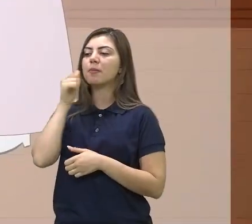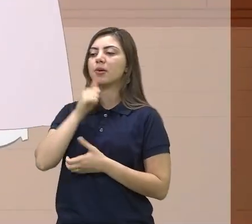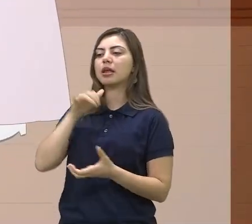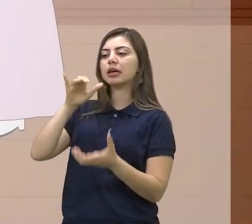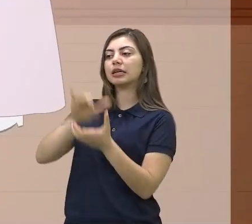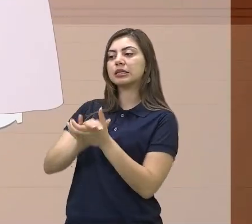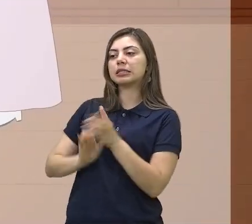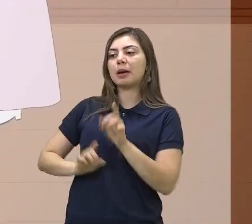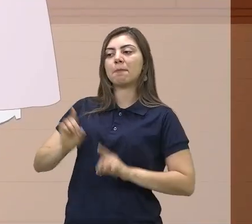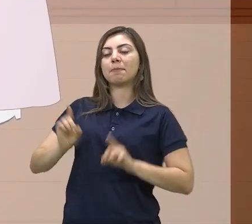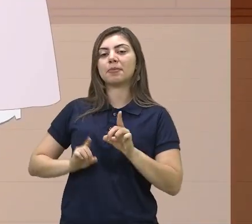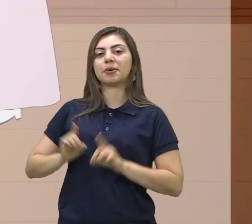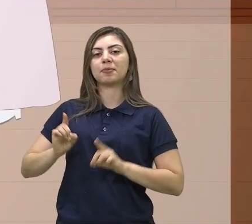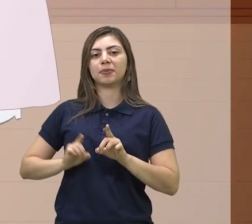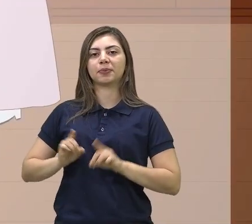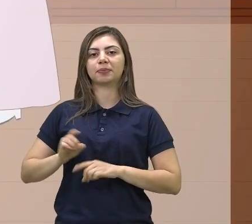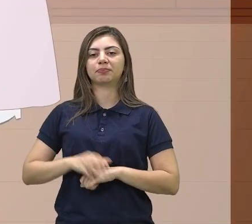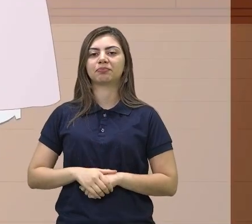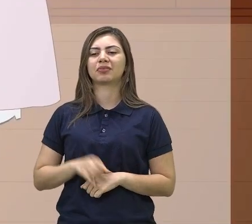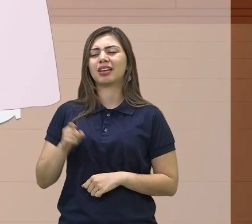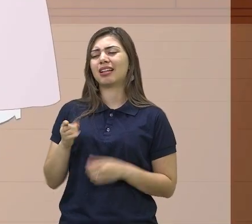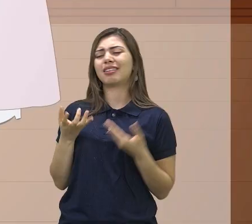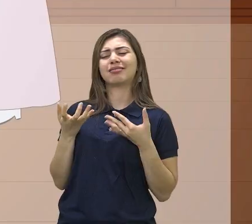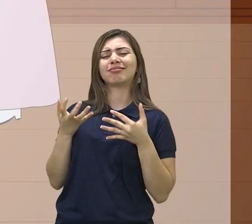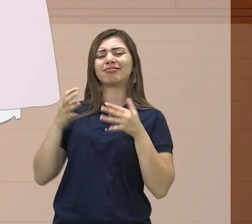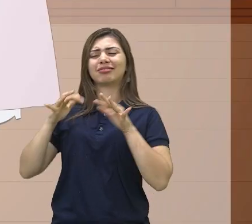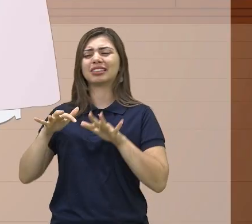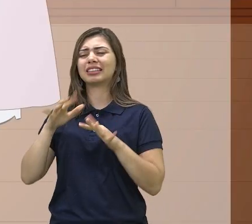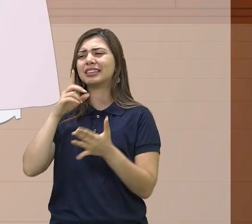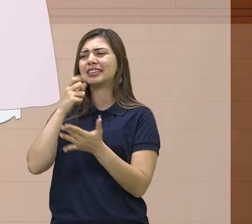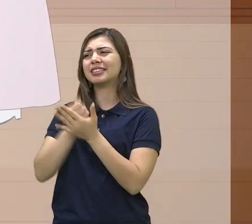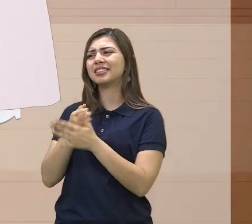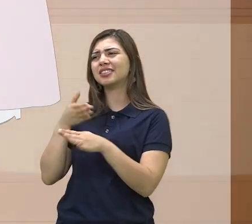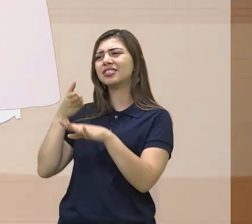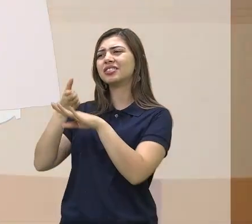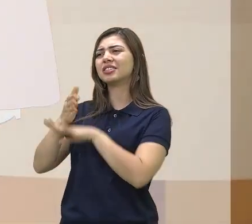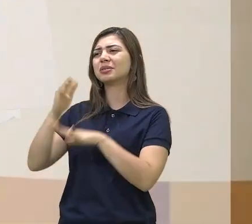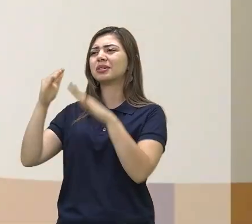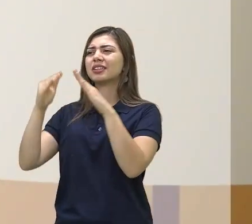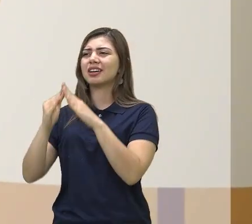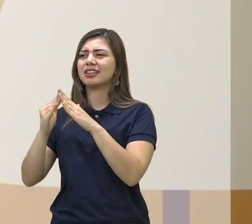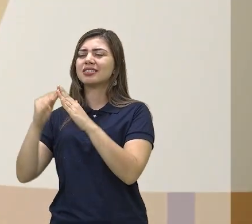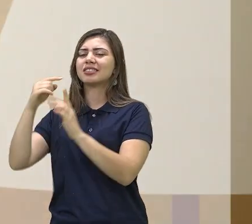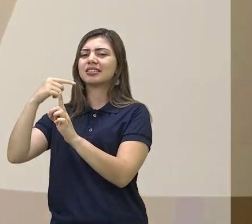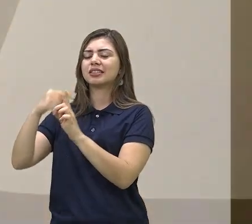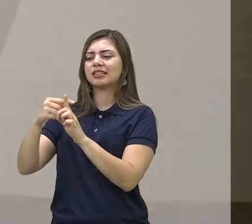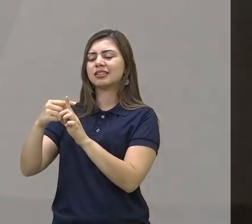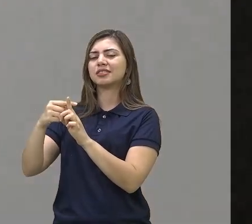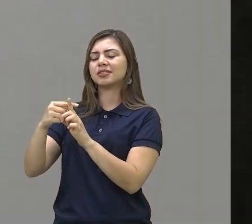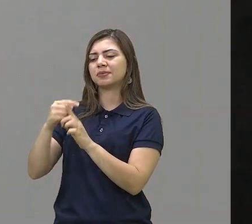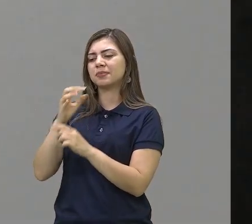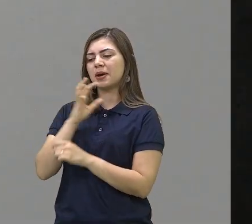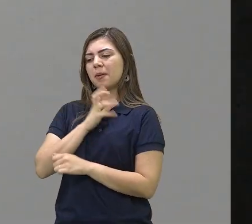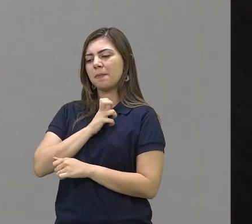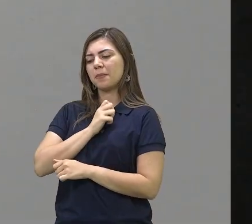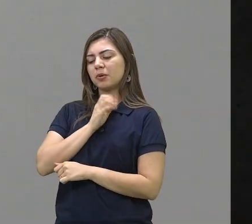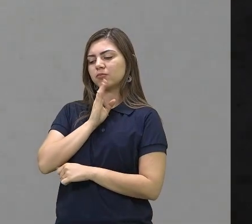o primo Baltazar. Ela resiste. Escolhe o convento, escolhe amar em silêncio.